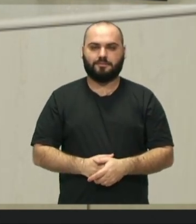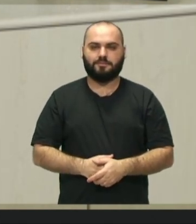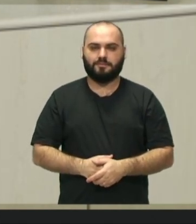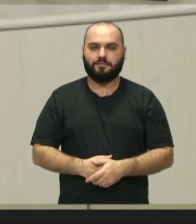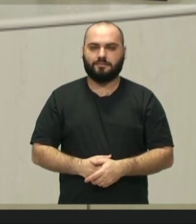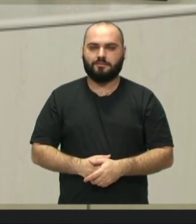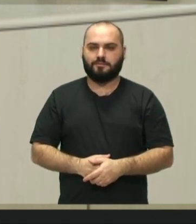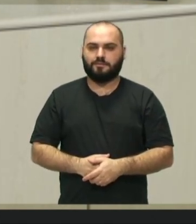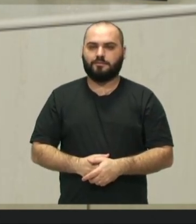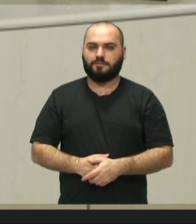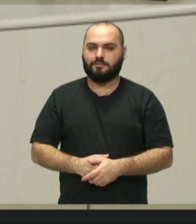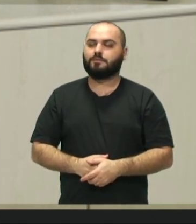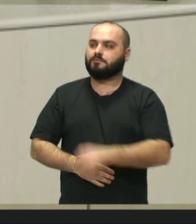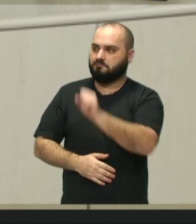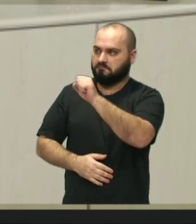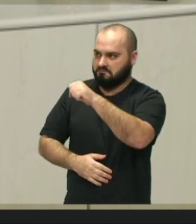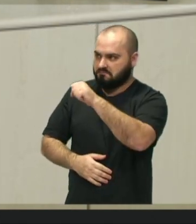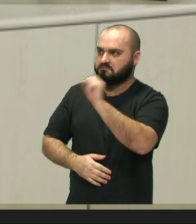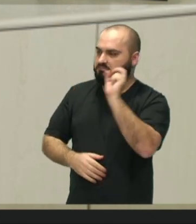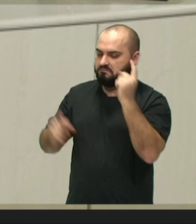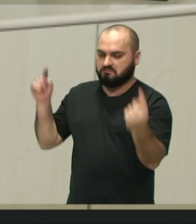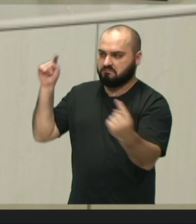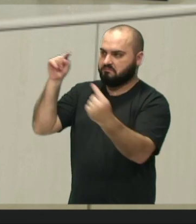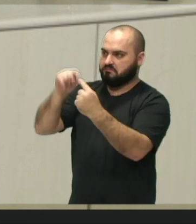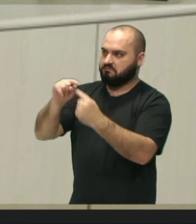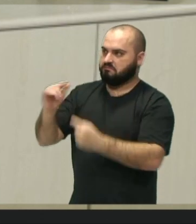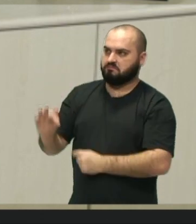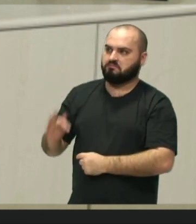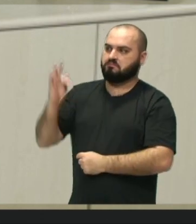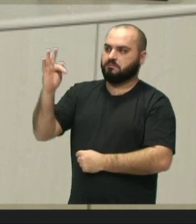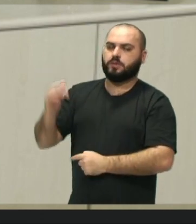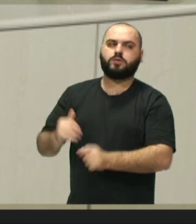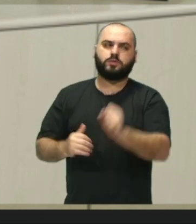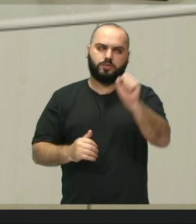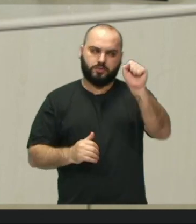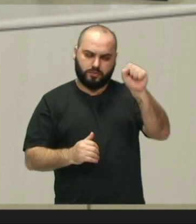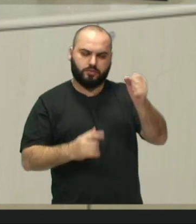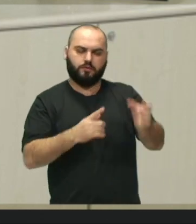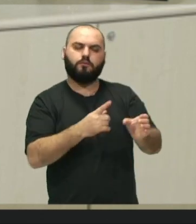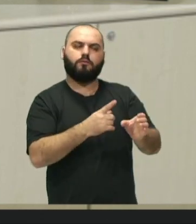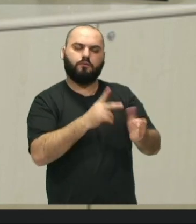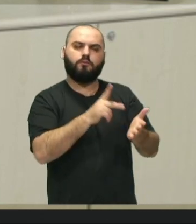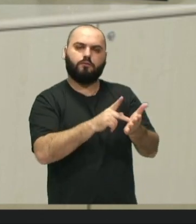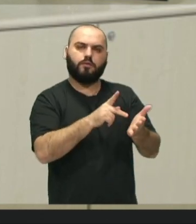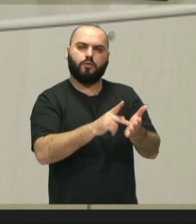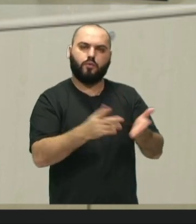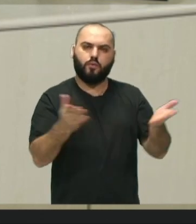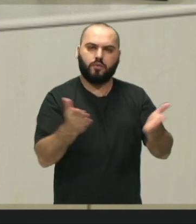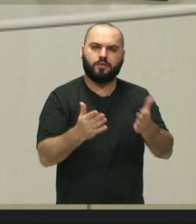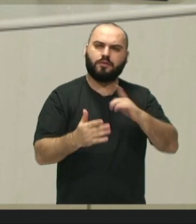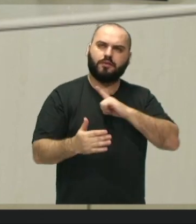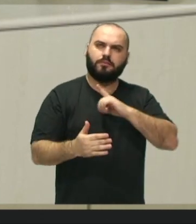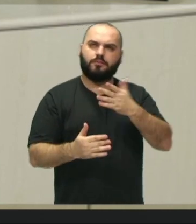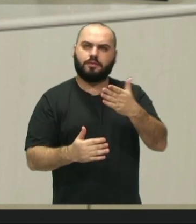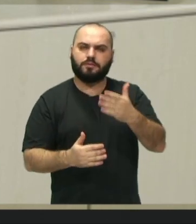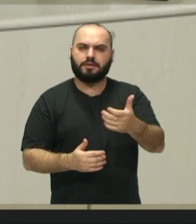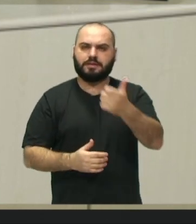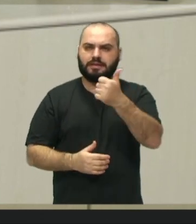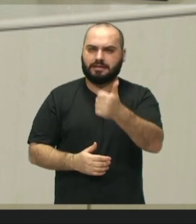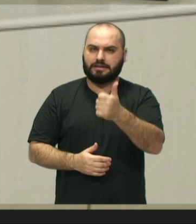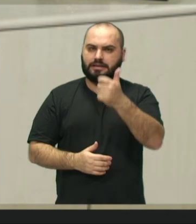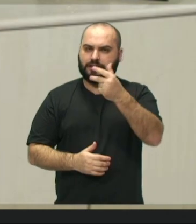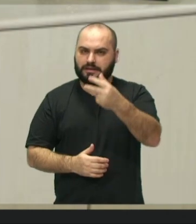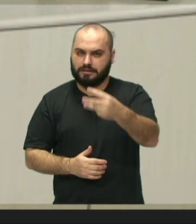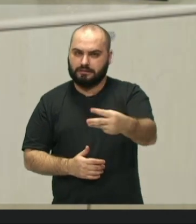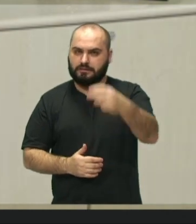Exatamente. Exatamente. Isso, naturalmente, amplia a nossa capacidade de tratamento, que hoje é uma vazão de aproximadamente 130 litros por segundo,